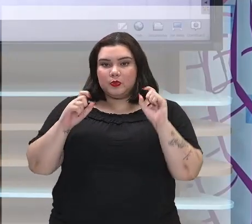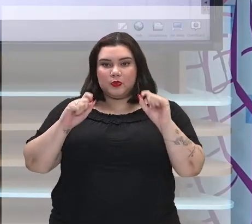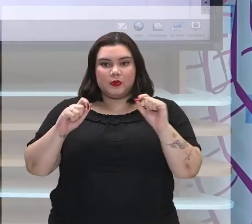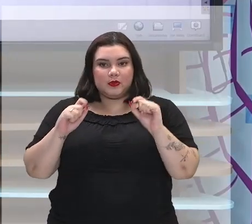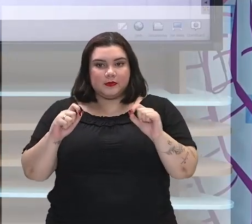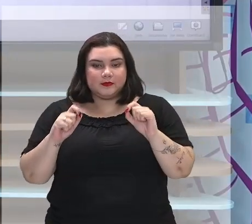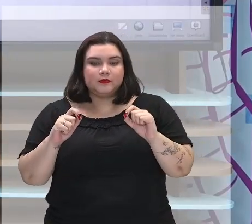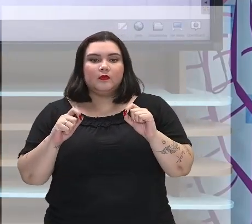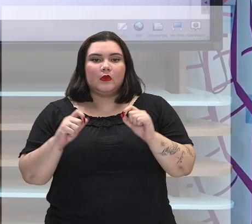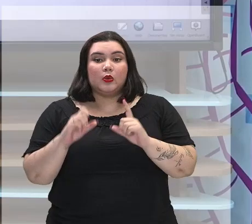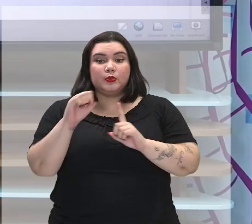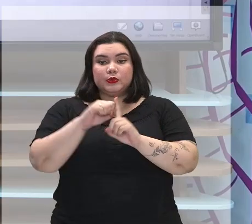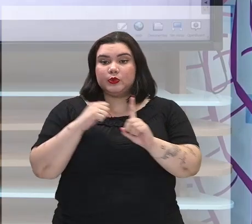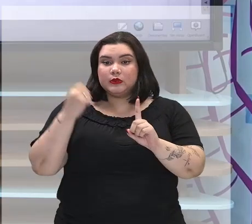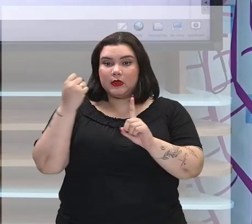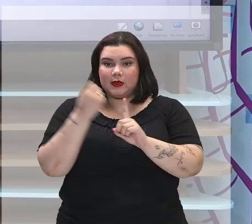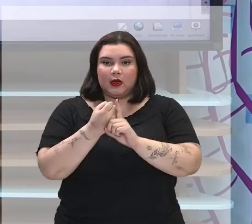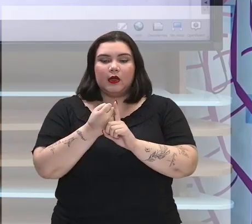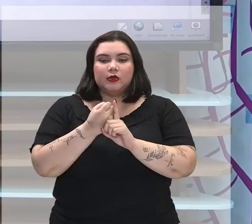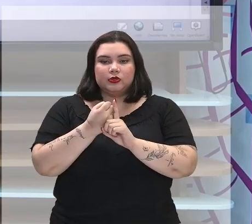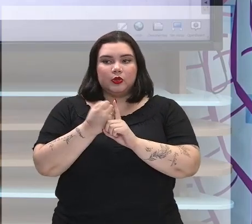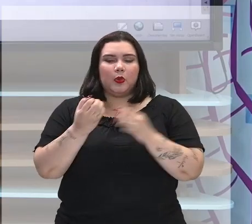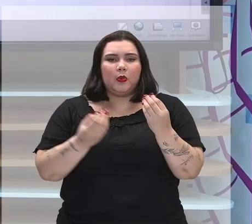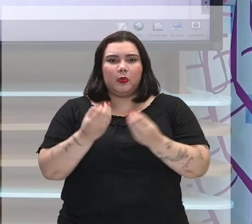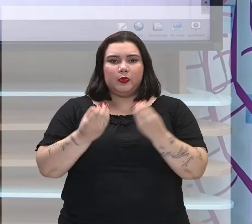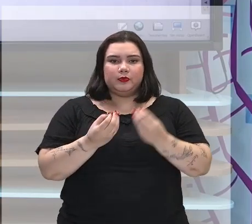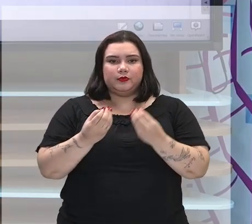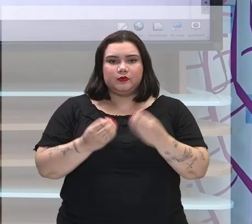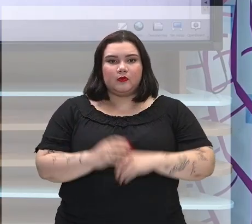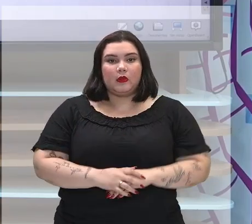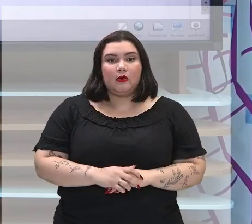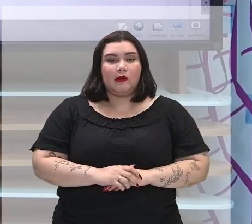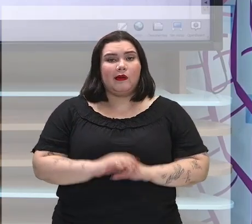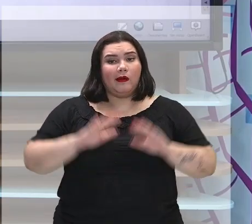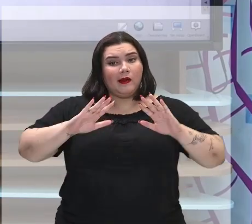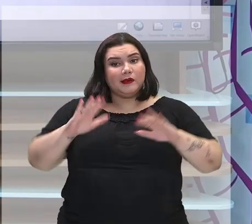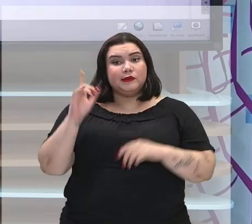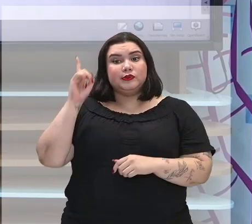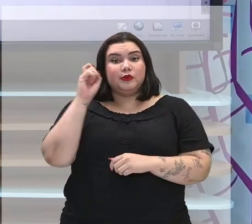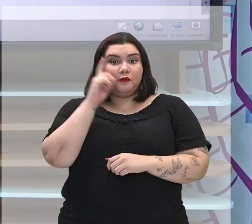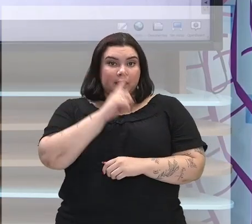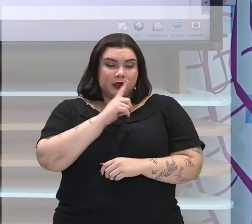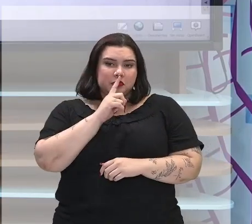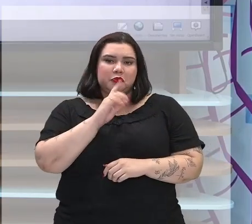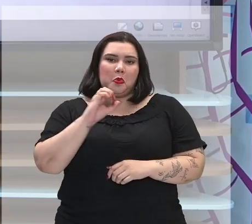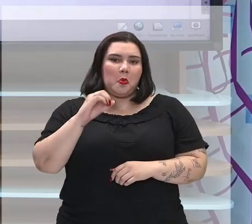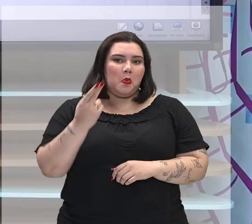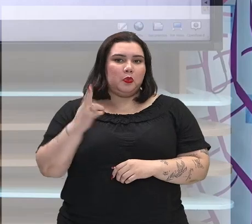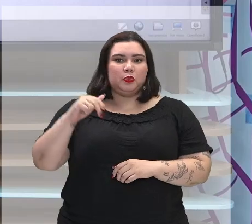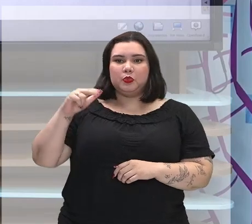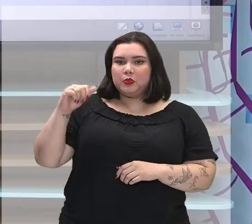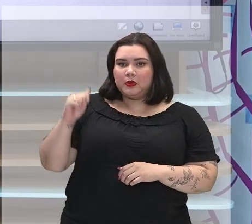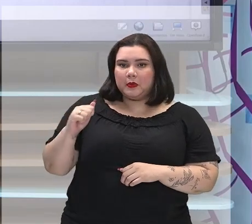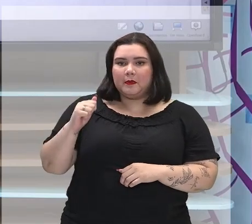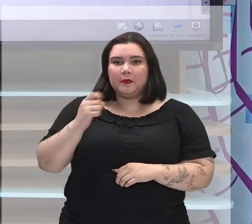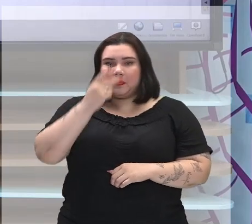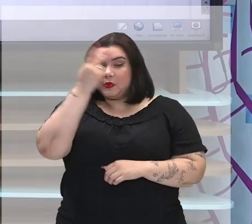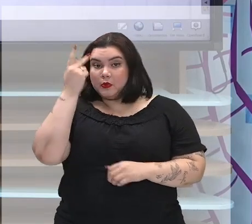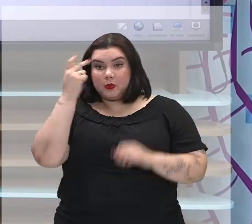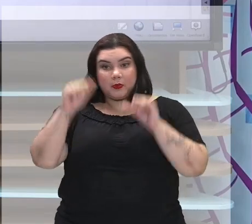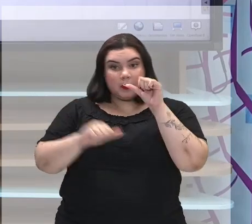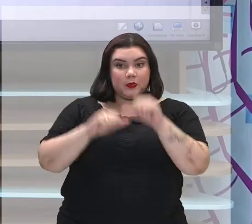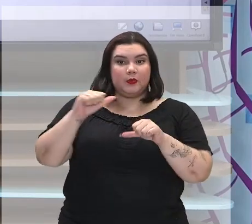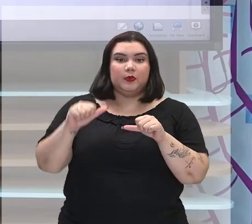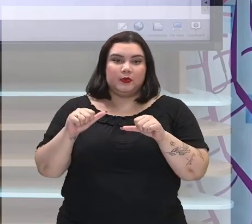quê? Uma sociedade na qual muito dificilmente ou nunca uma pessoa irá mudar,